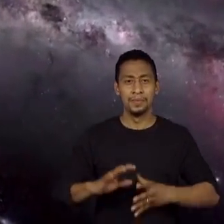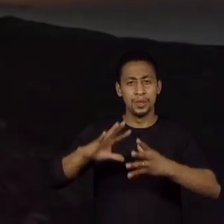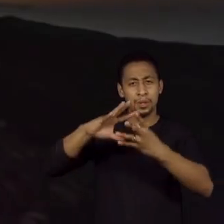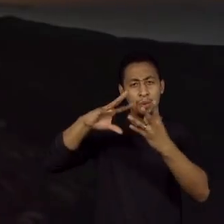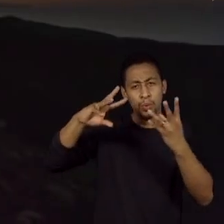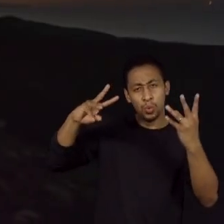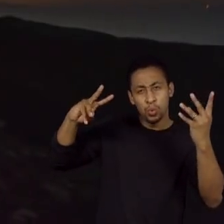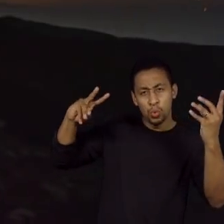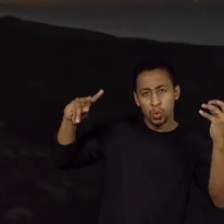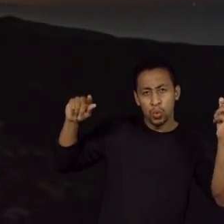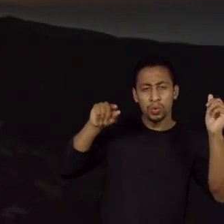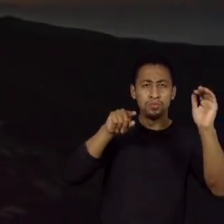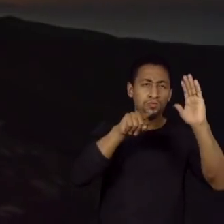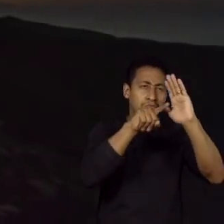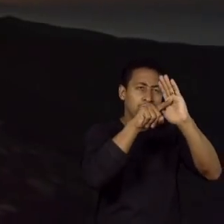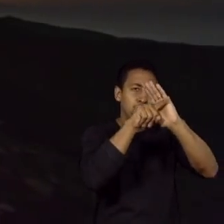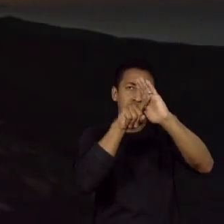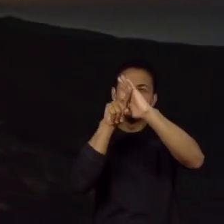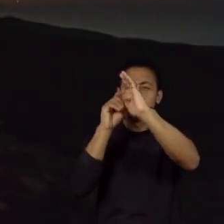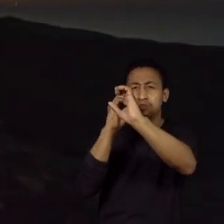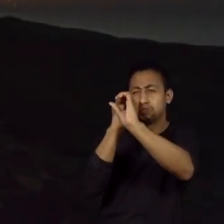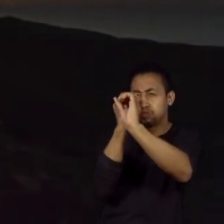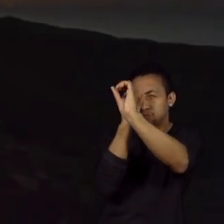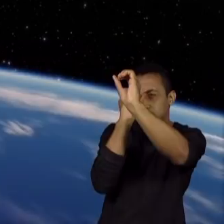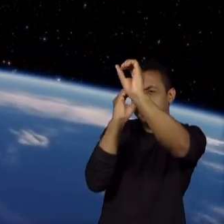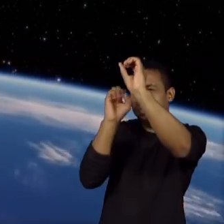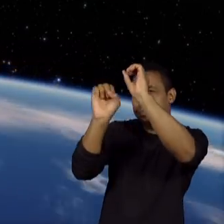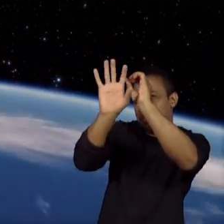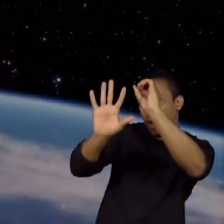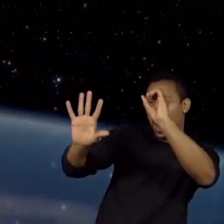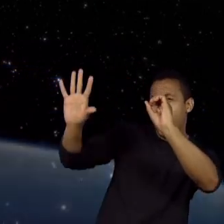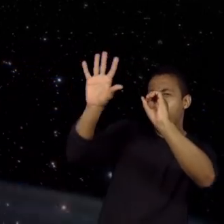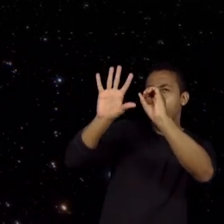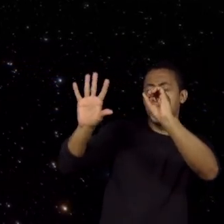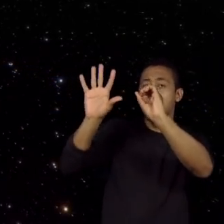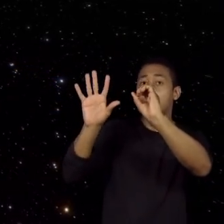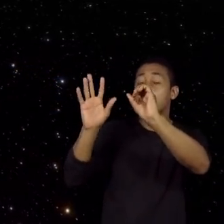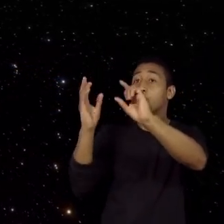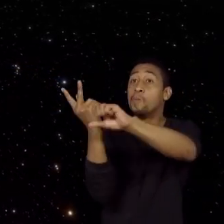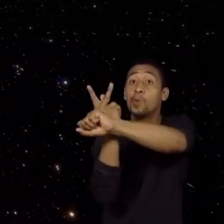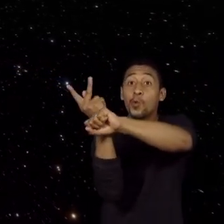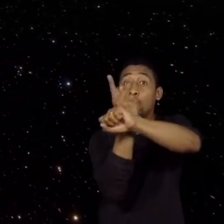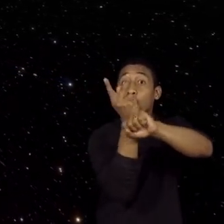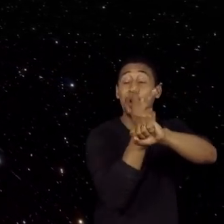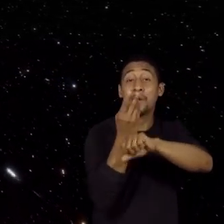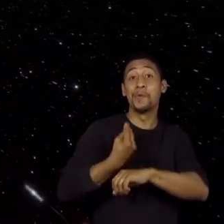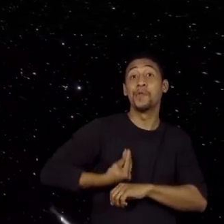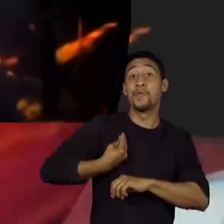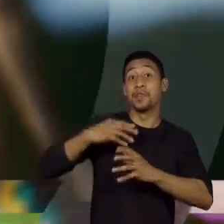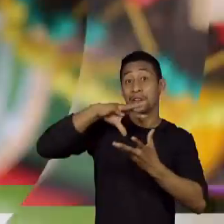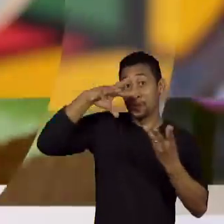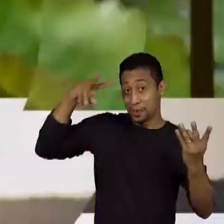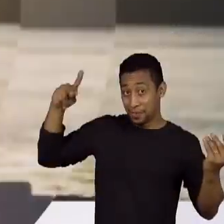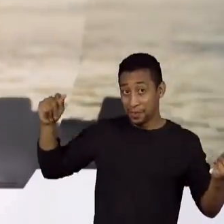Avançam as pesquisas da astrobiologia em busca de sinais de vida no universo.